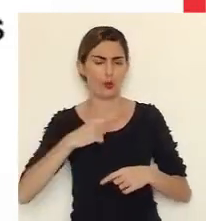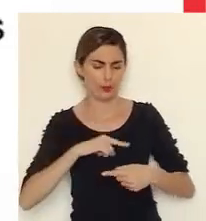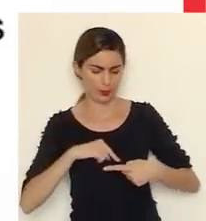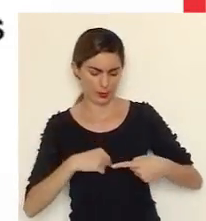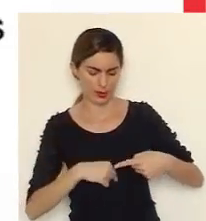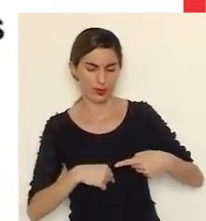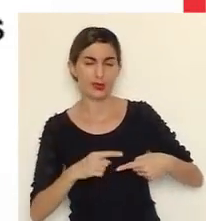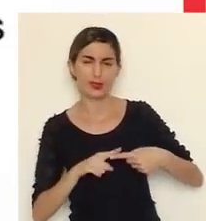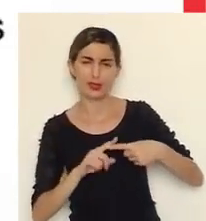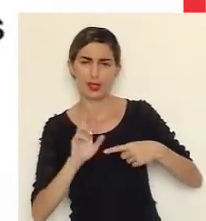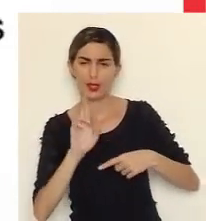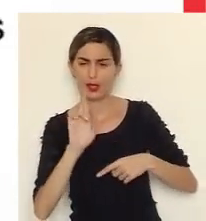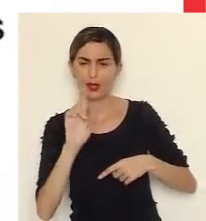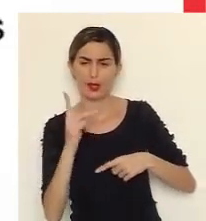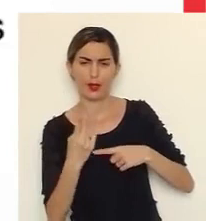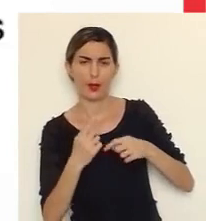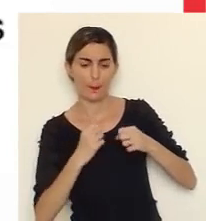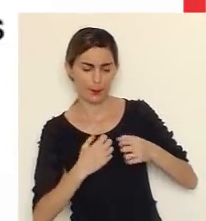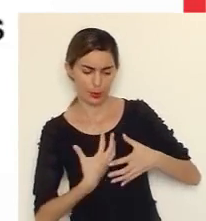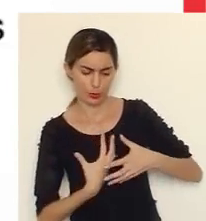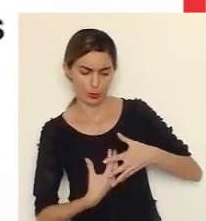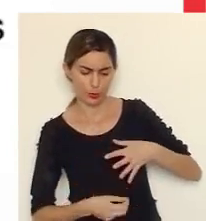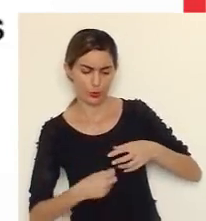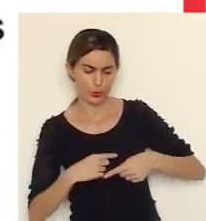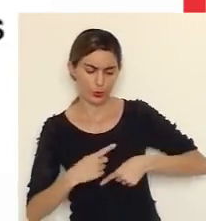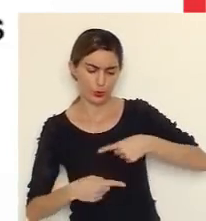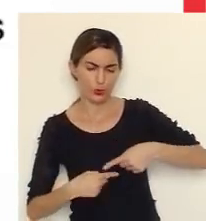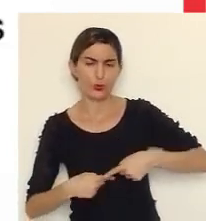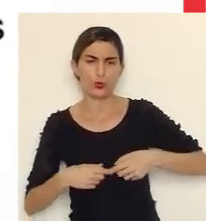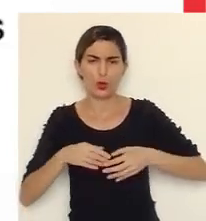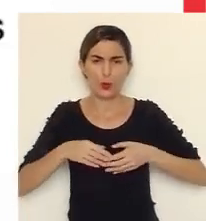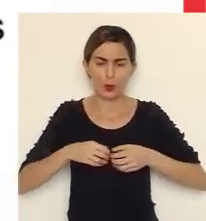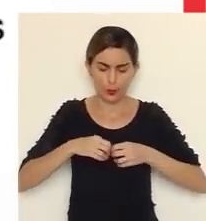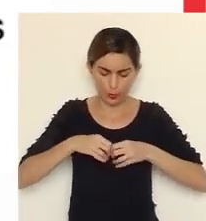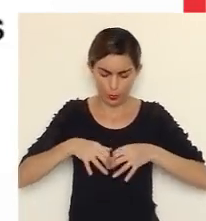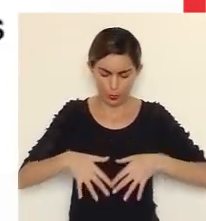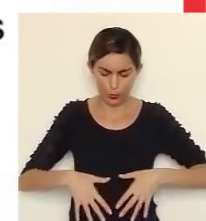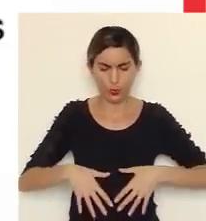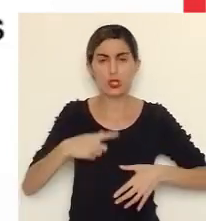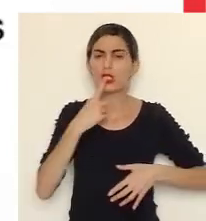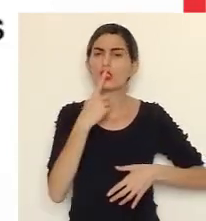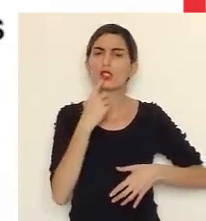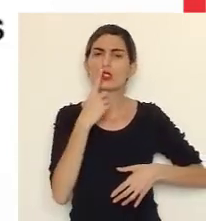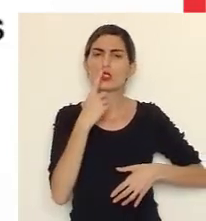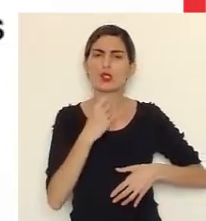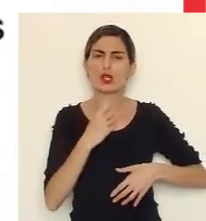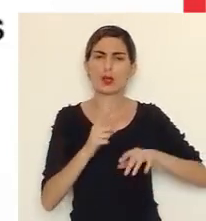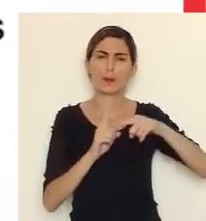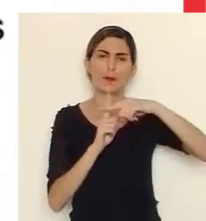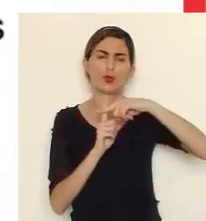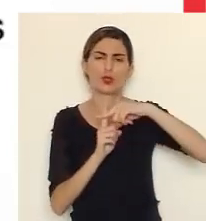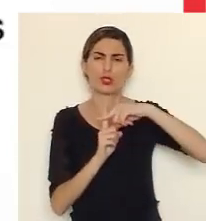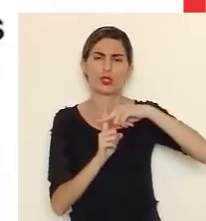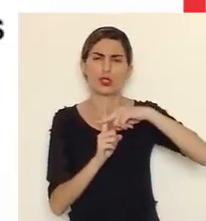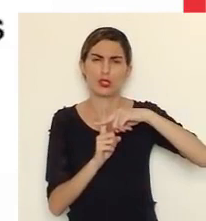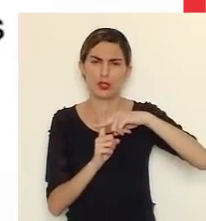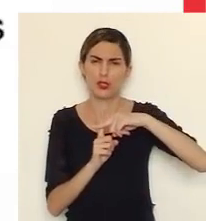as aglutininas anti-RH, poderão passar através da placenta para o sangue do feto,